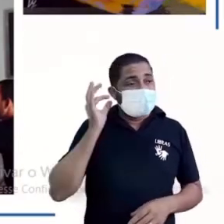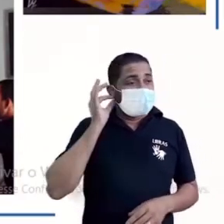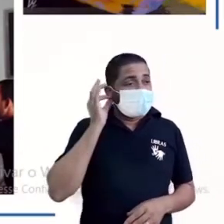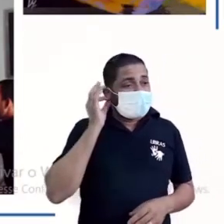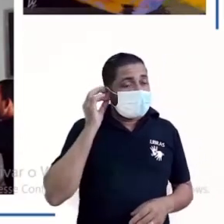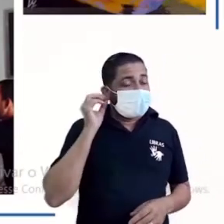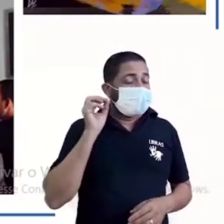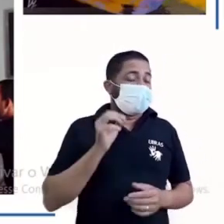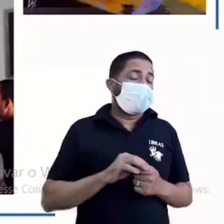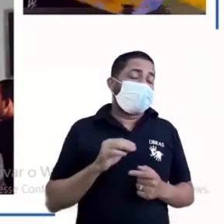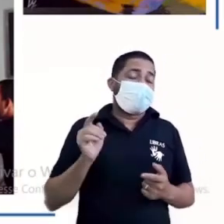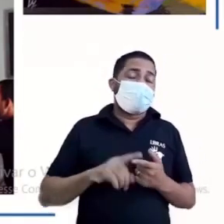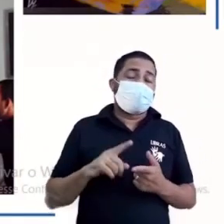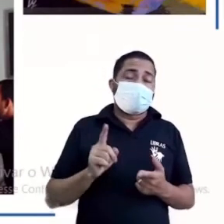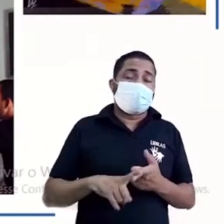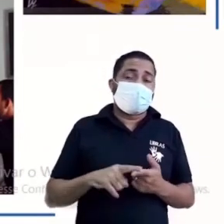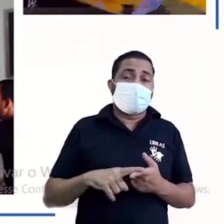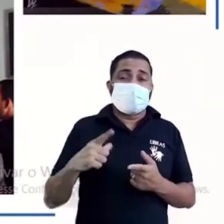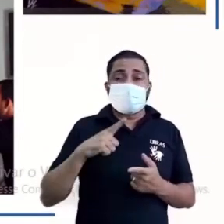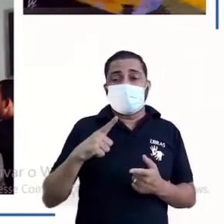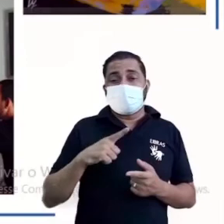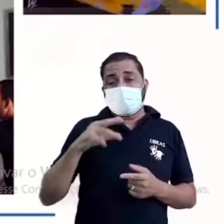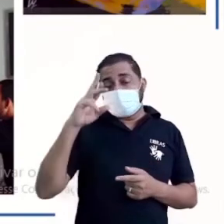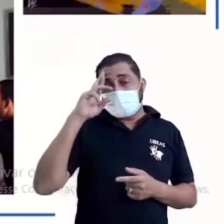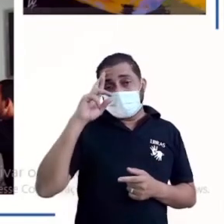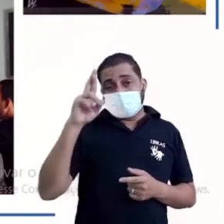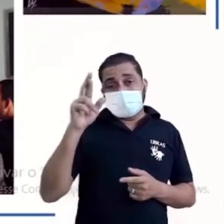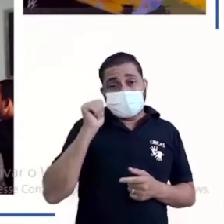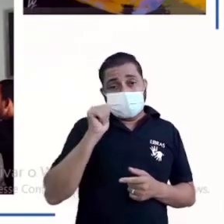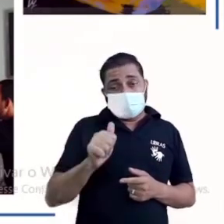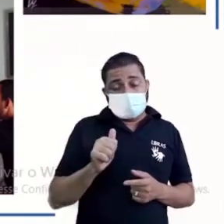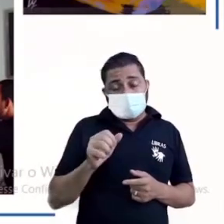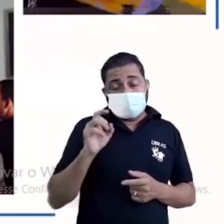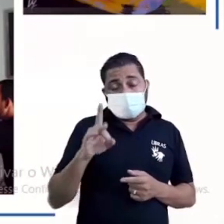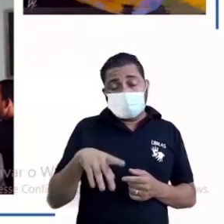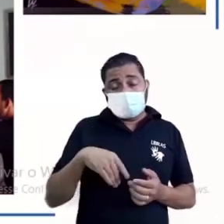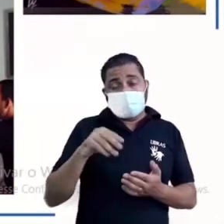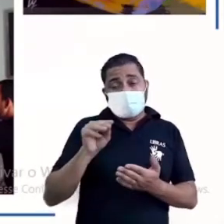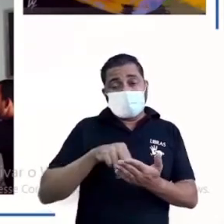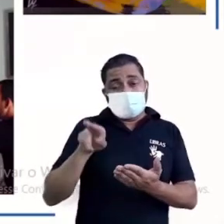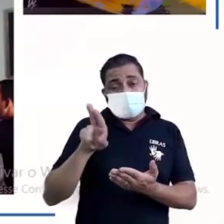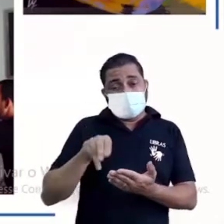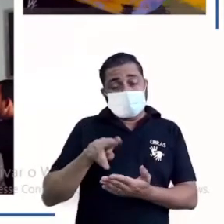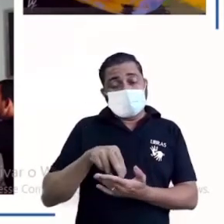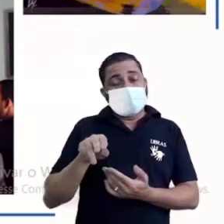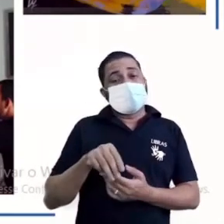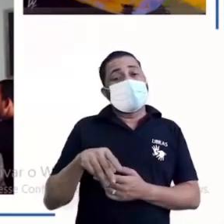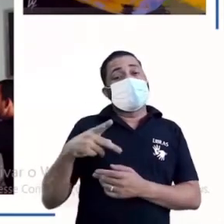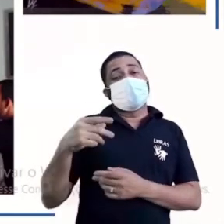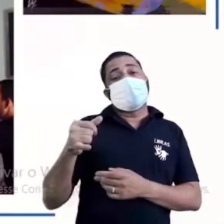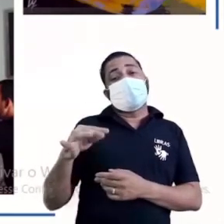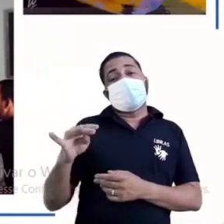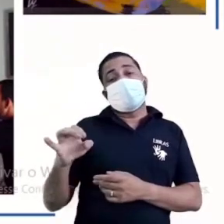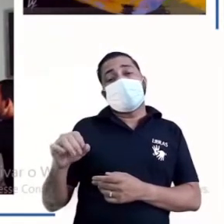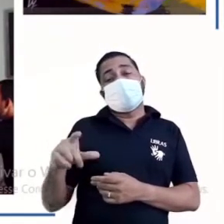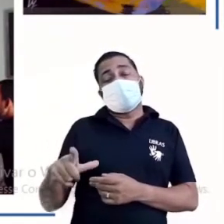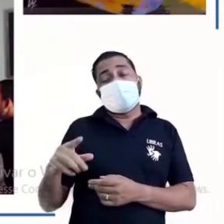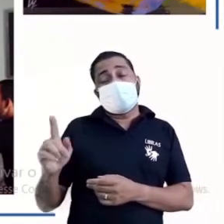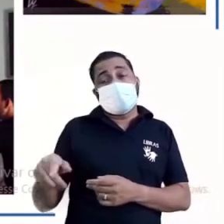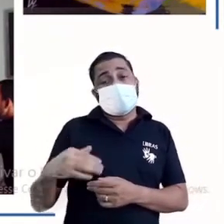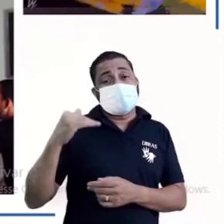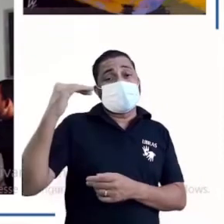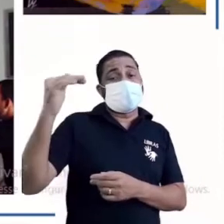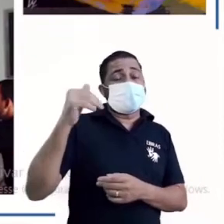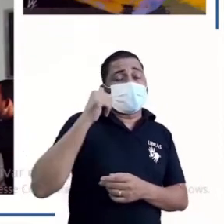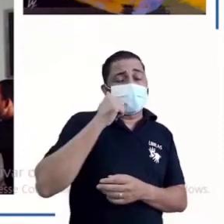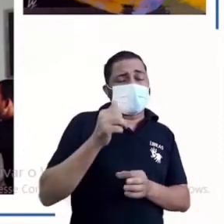temos também essa senhora sendo pintada apenas usando pastel, né? E em cima uma moça representada